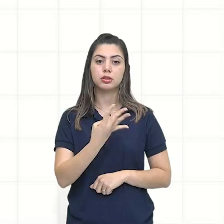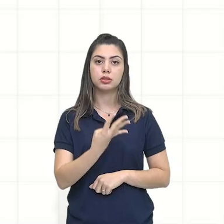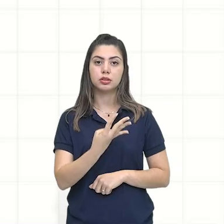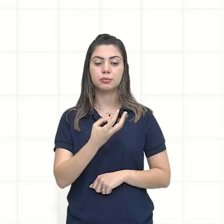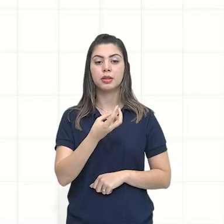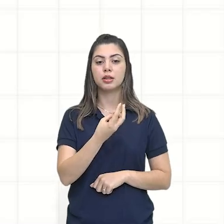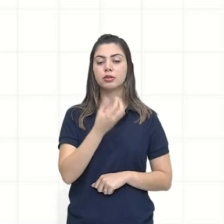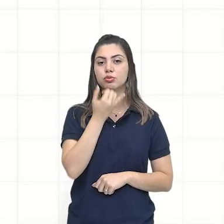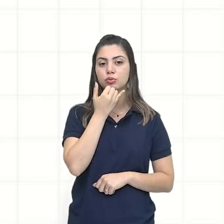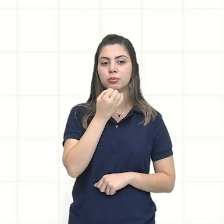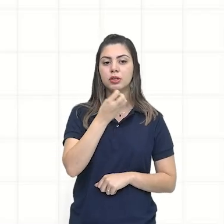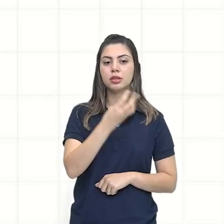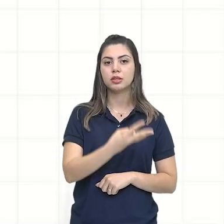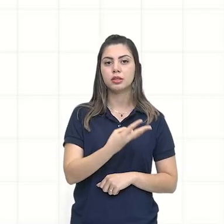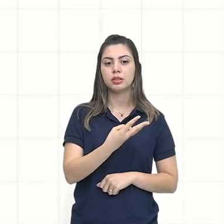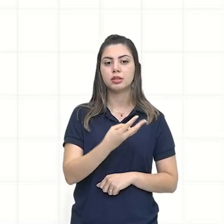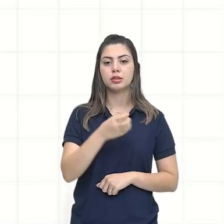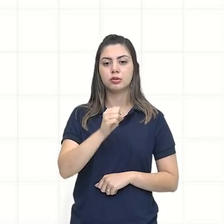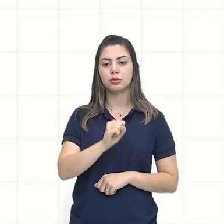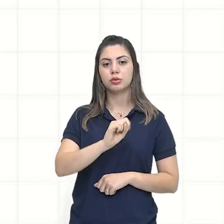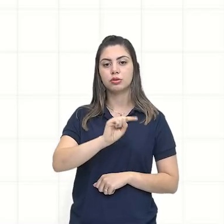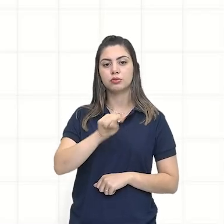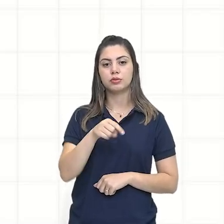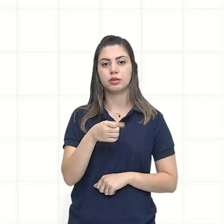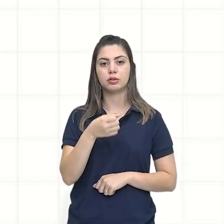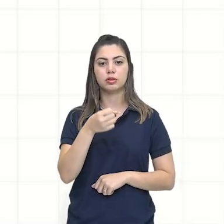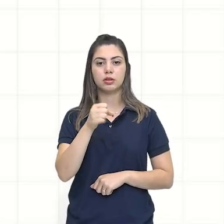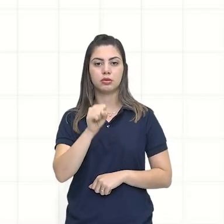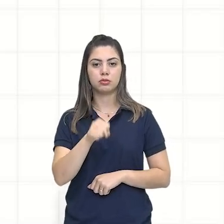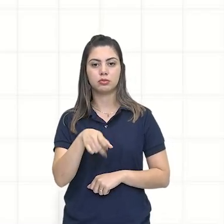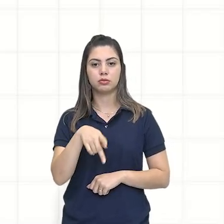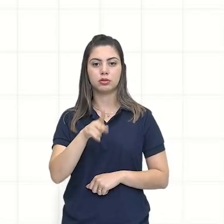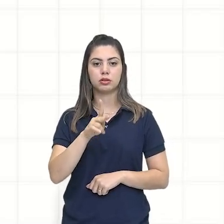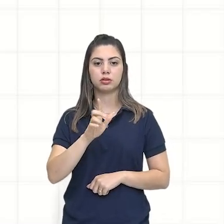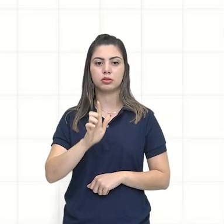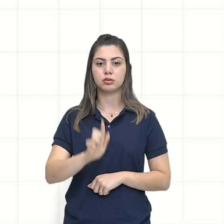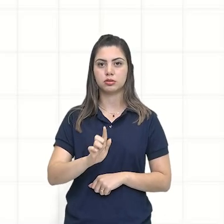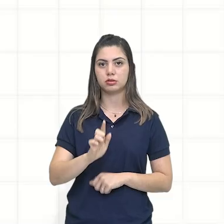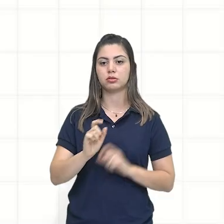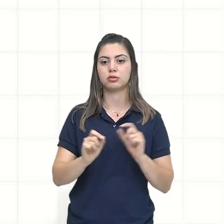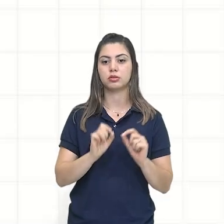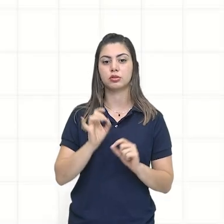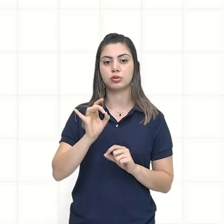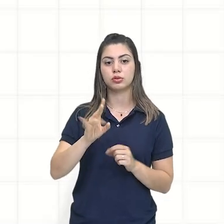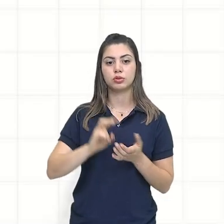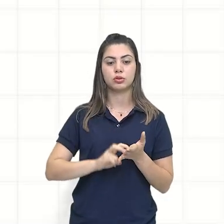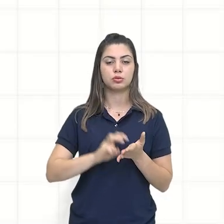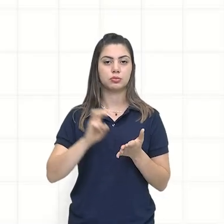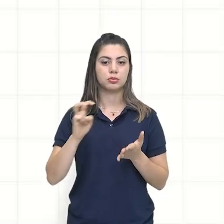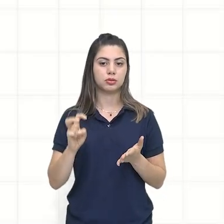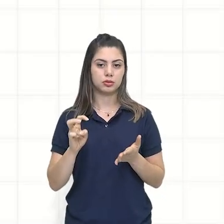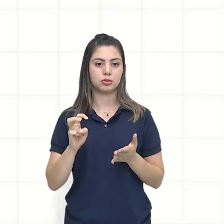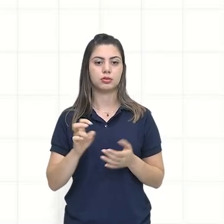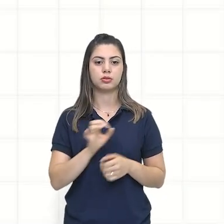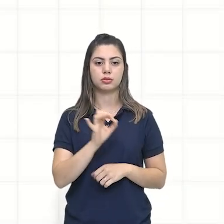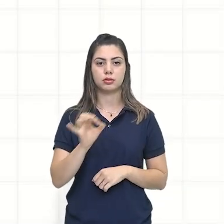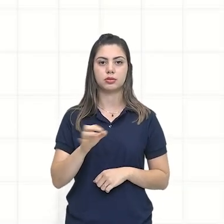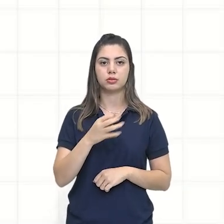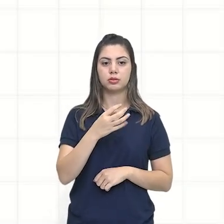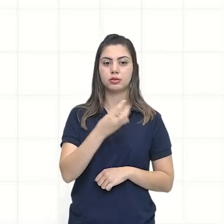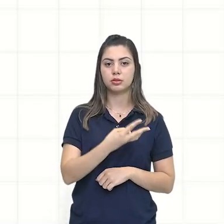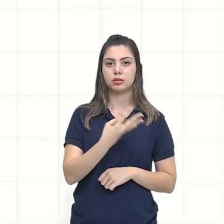38,8 quilos, né? Ou seja, aproximadamente 35 quilos de proteína só no turno matutino.